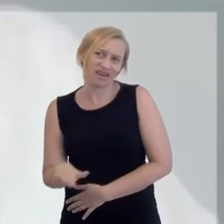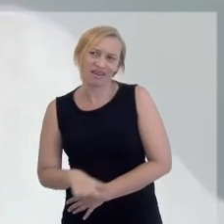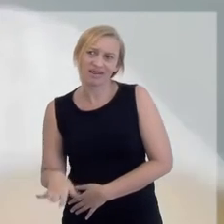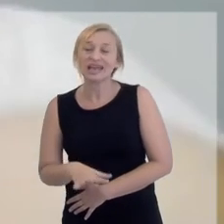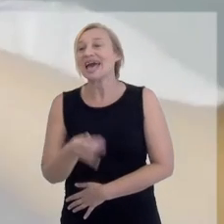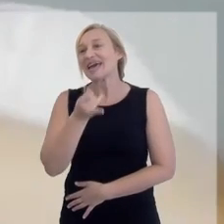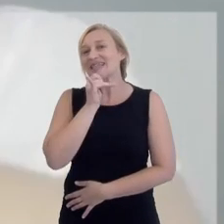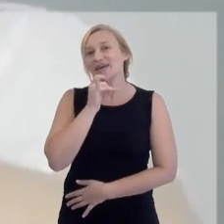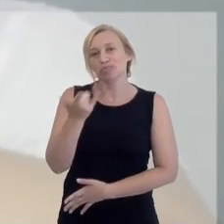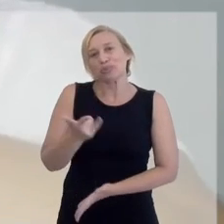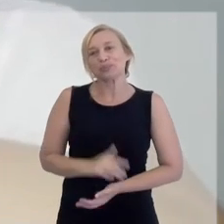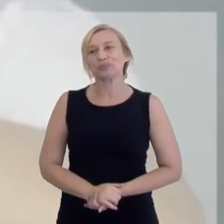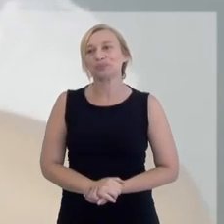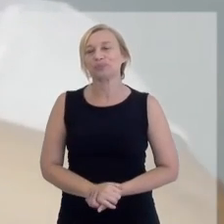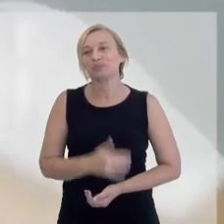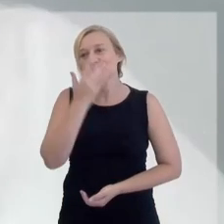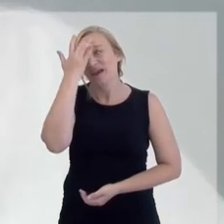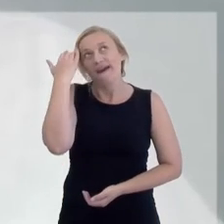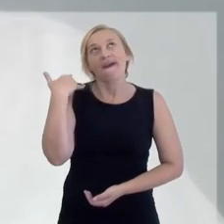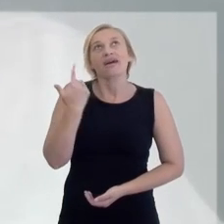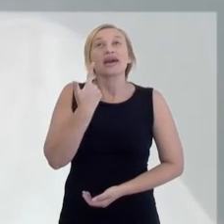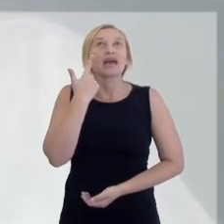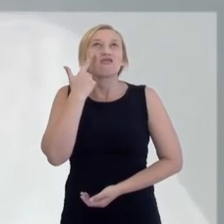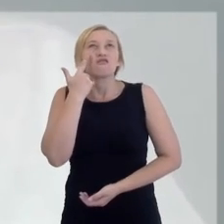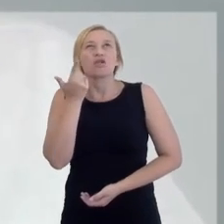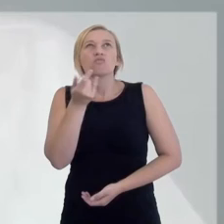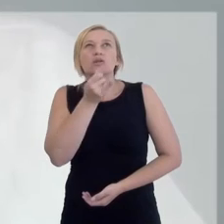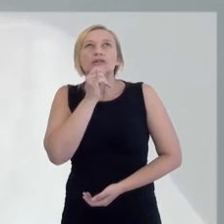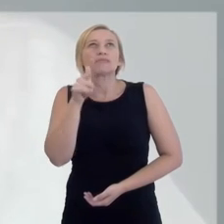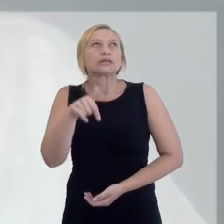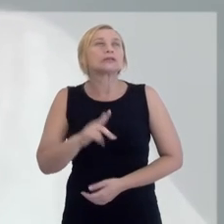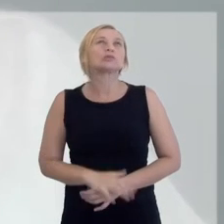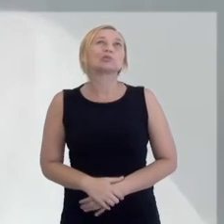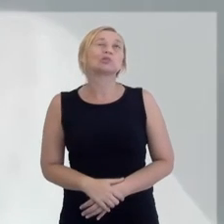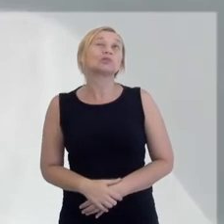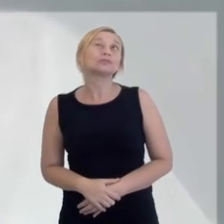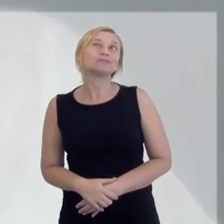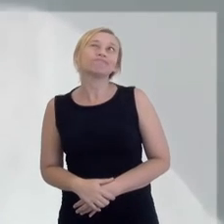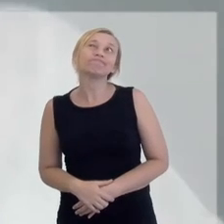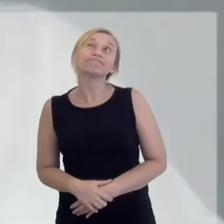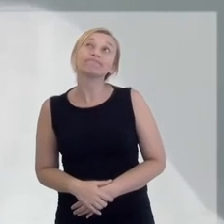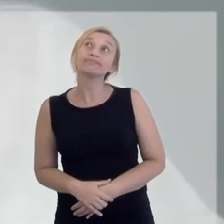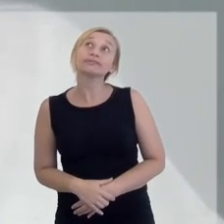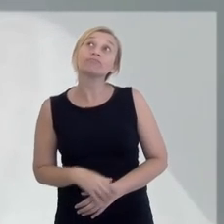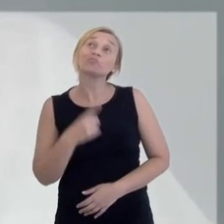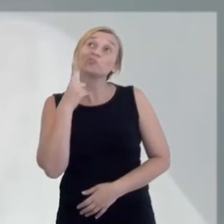sabe. Então, por exemplo, deixa eu ver um exemplo aqui.